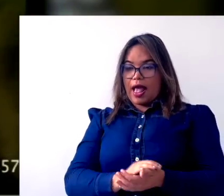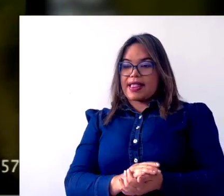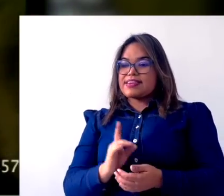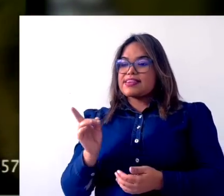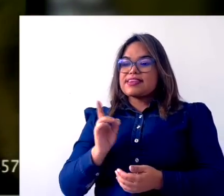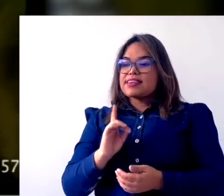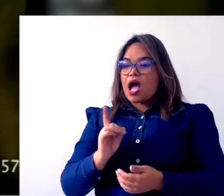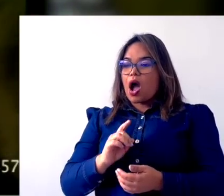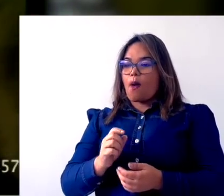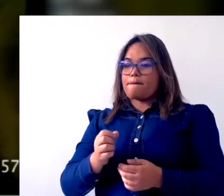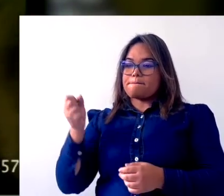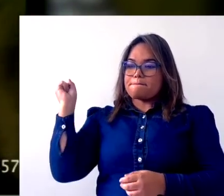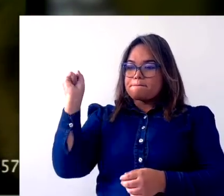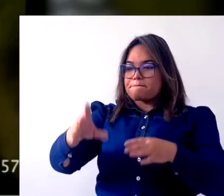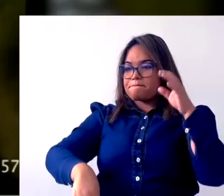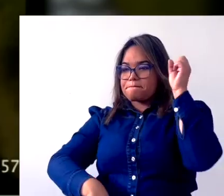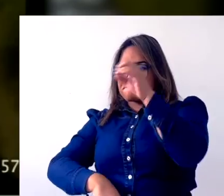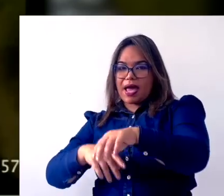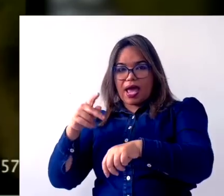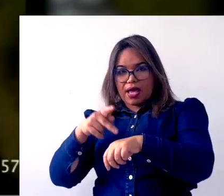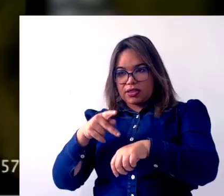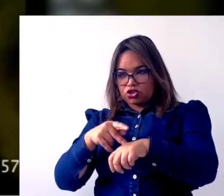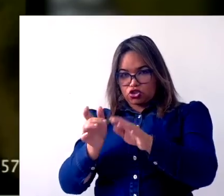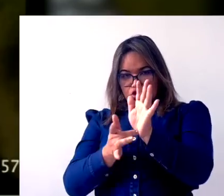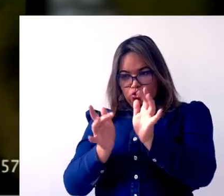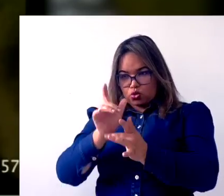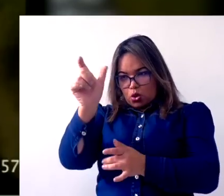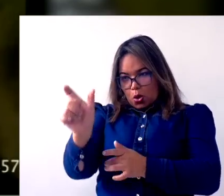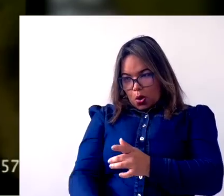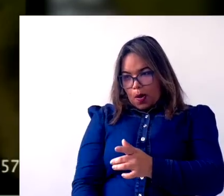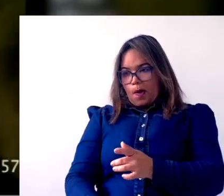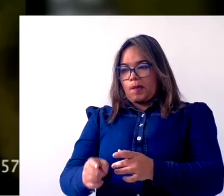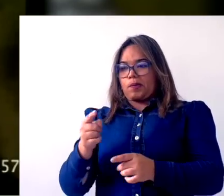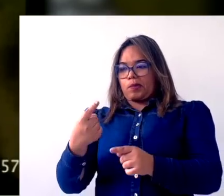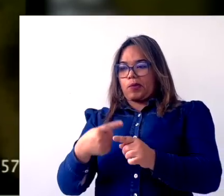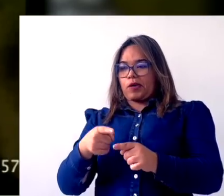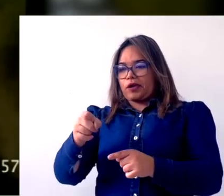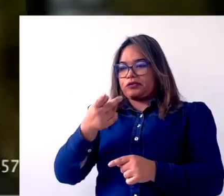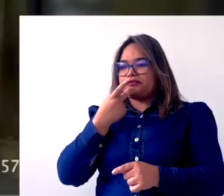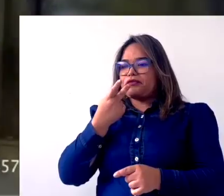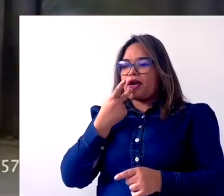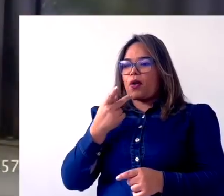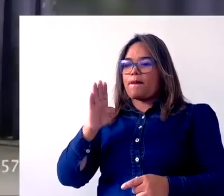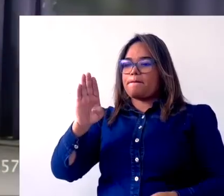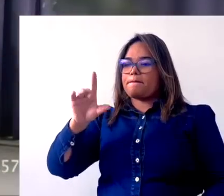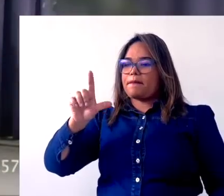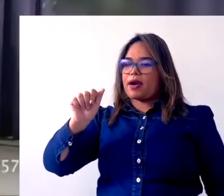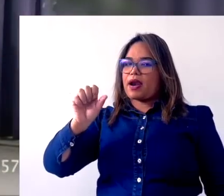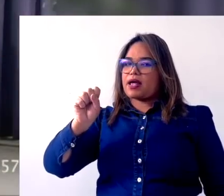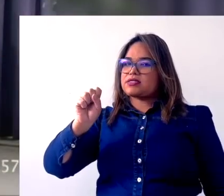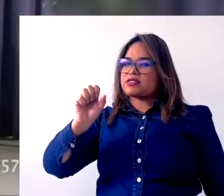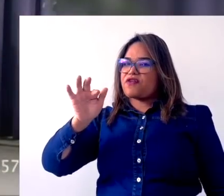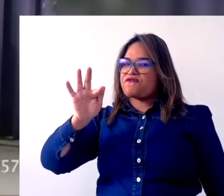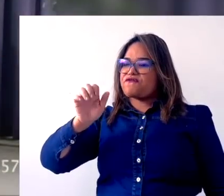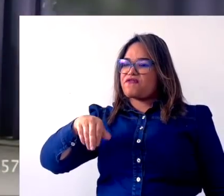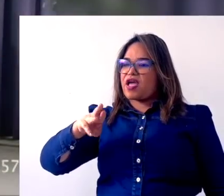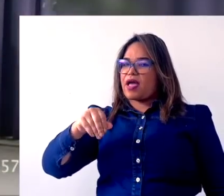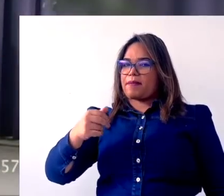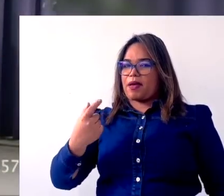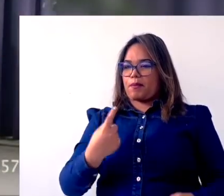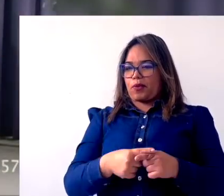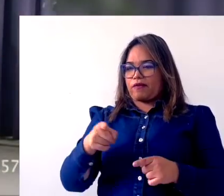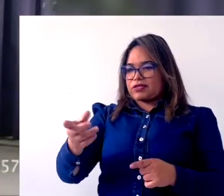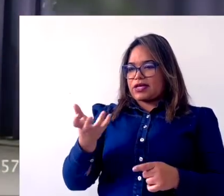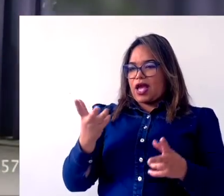pelas boas obras, mas por causa da blasfêmia, porque tu, sendo homem, te fazes semelhante a Deus. Então, se você diz eu